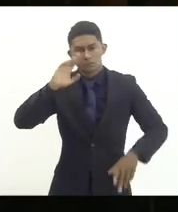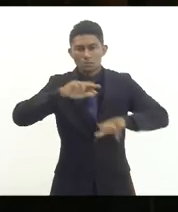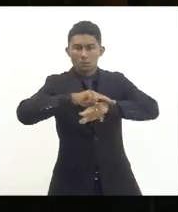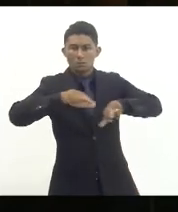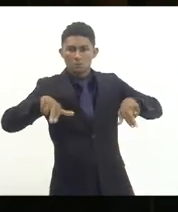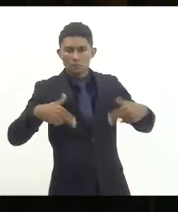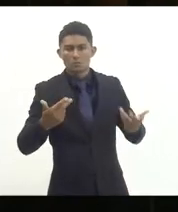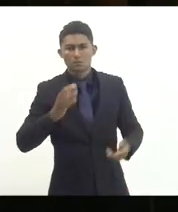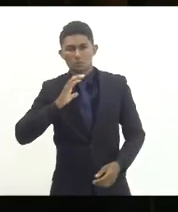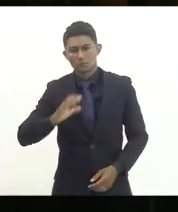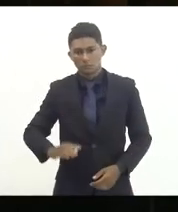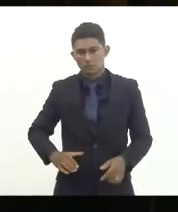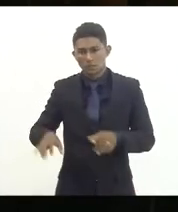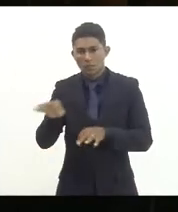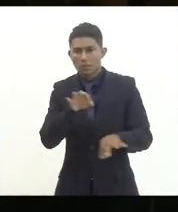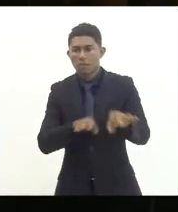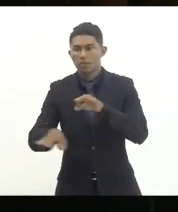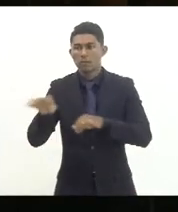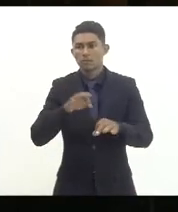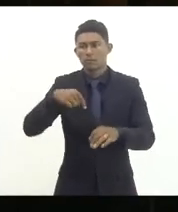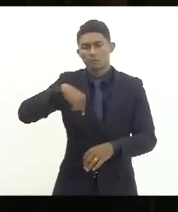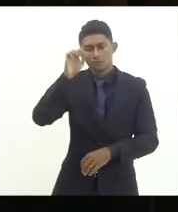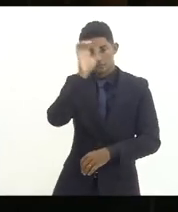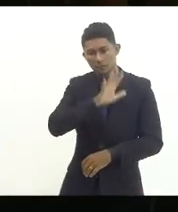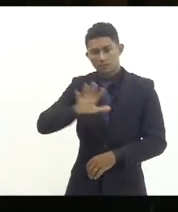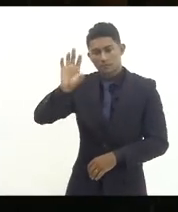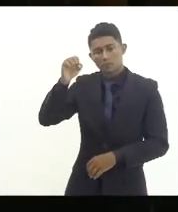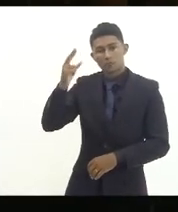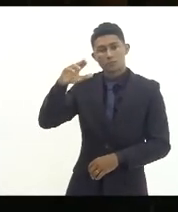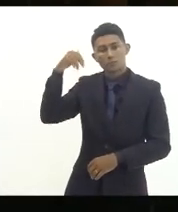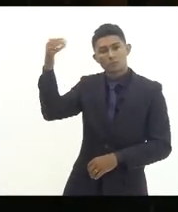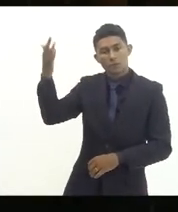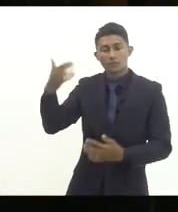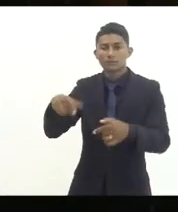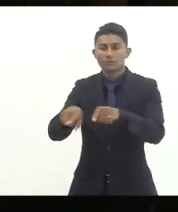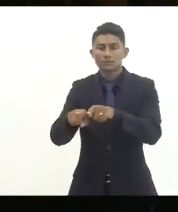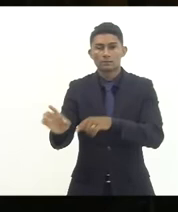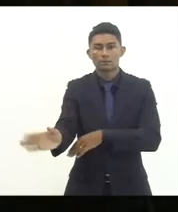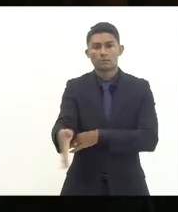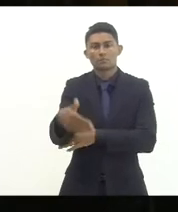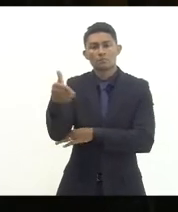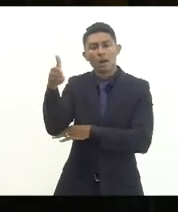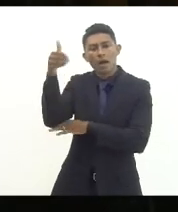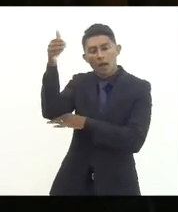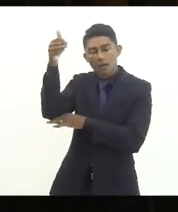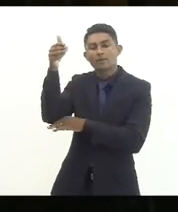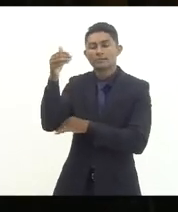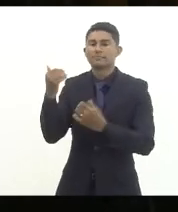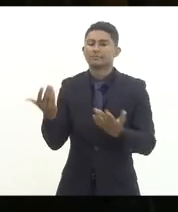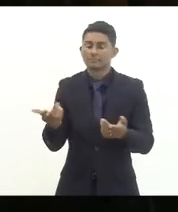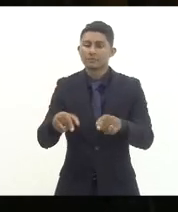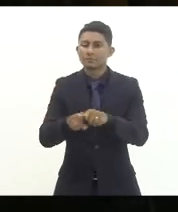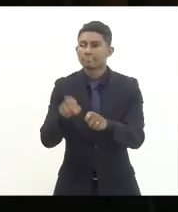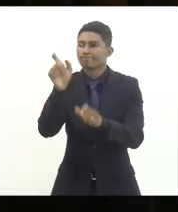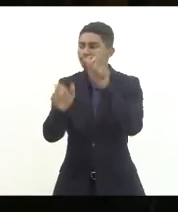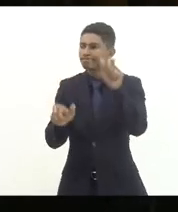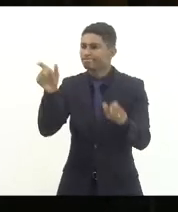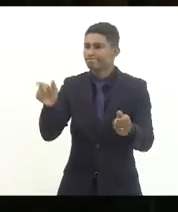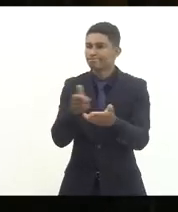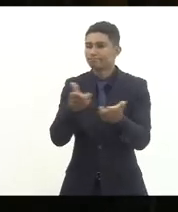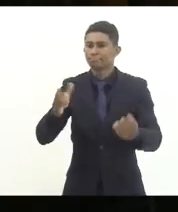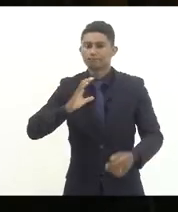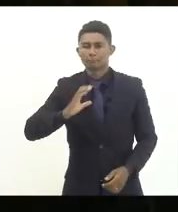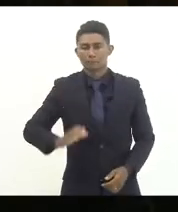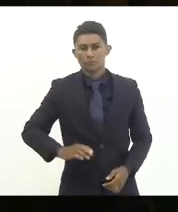civis, nacionais ou estrangeiras, suas bandeiras ou estandartes, assim como personalidades civis e